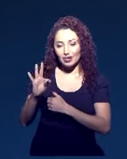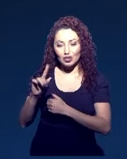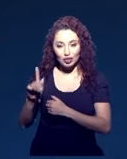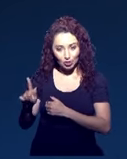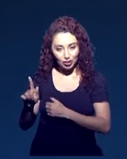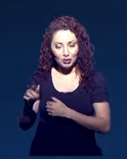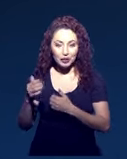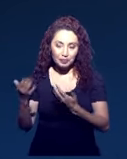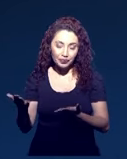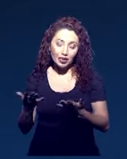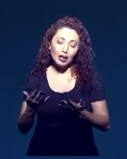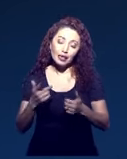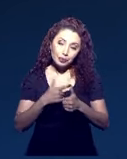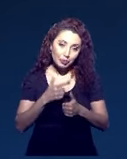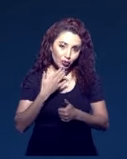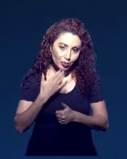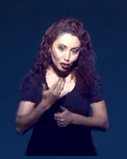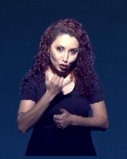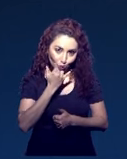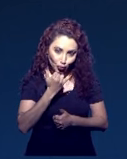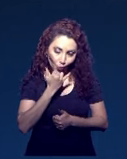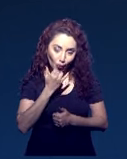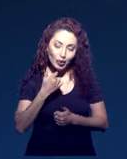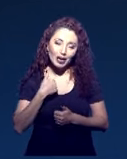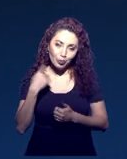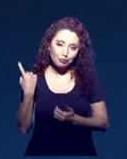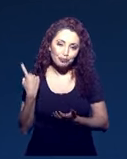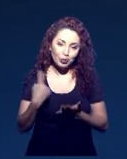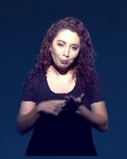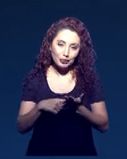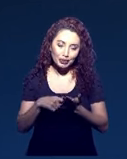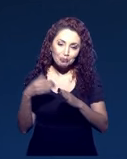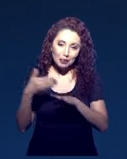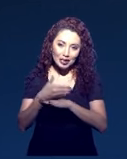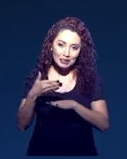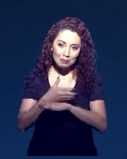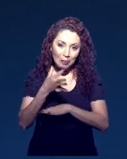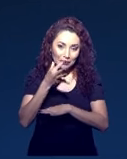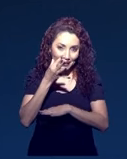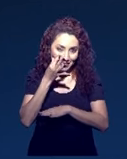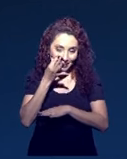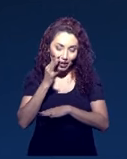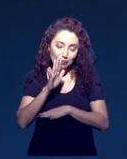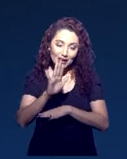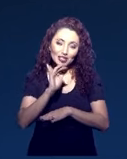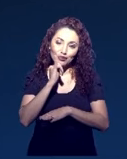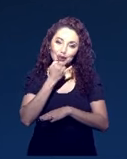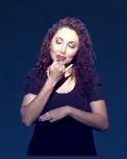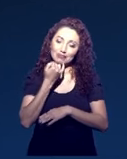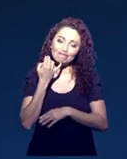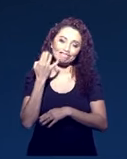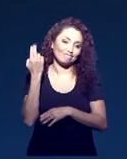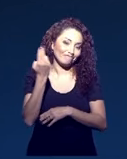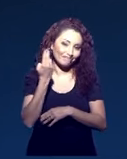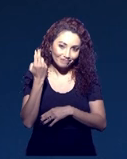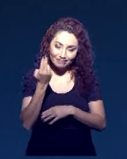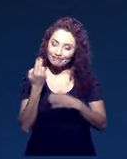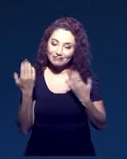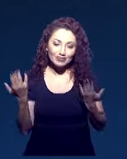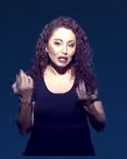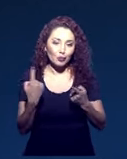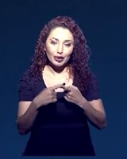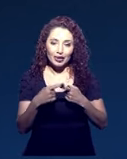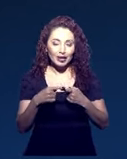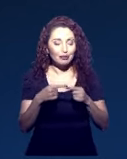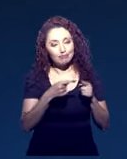eu tenha confirmado a presença física no evento e gostaria muito de estar presente aí infelizmente não foi possível em razão das circunstâncias de uma